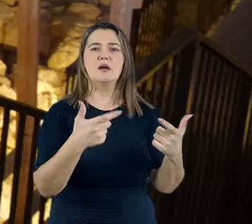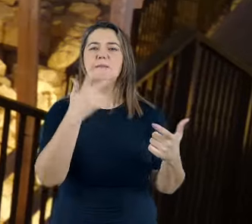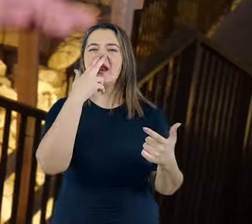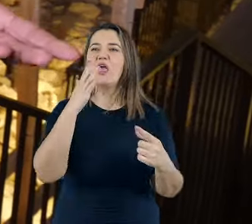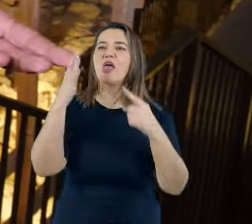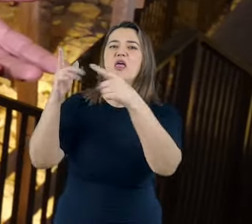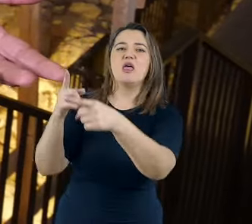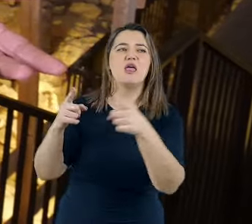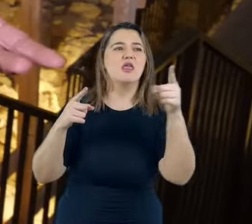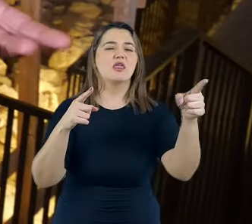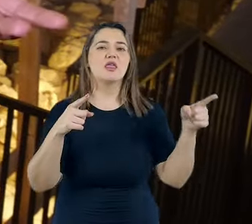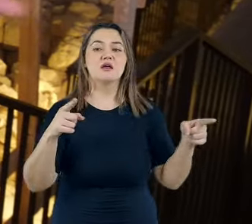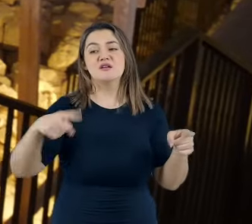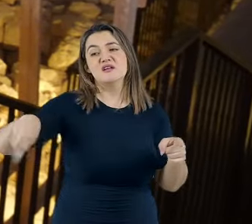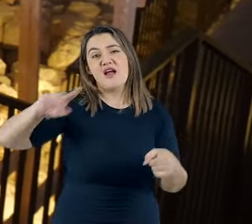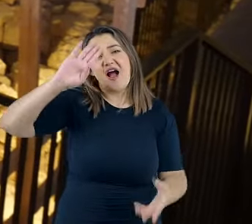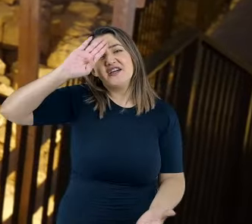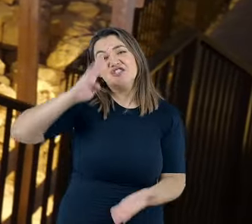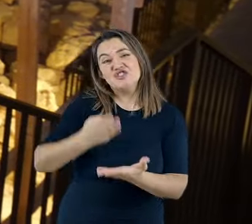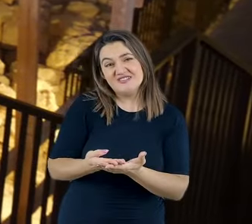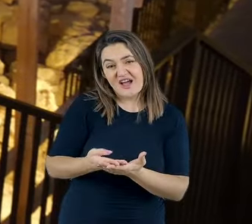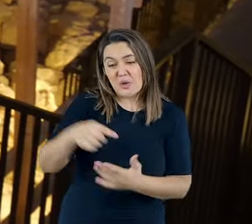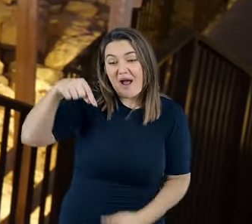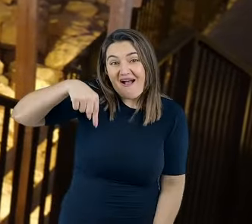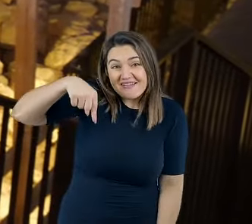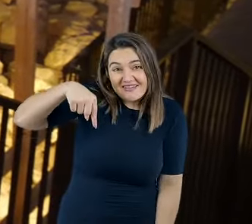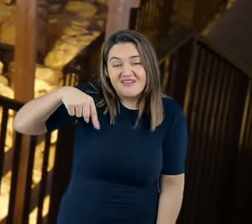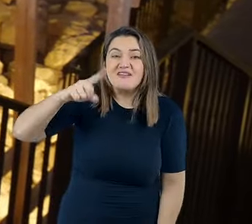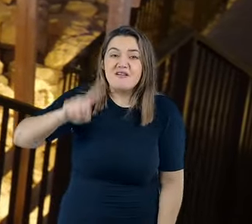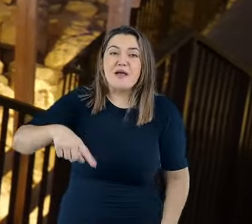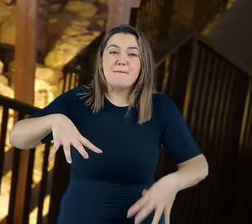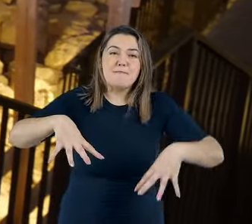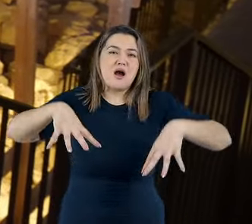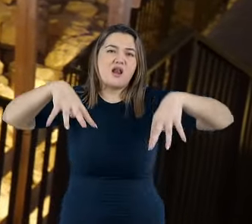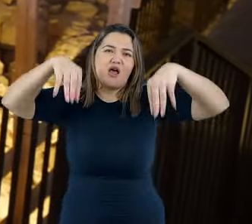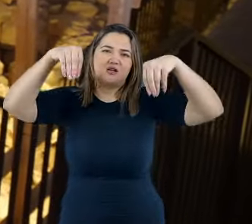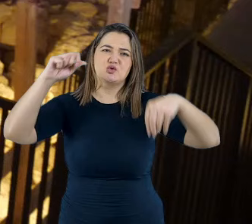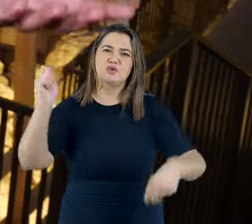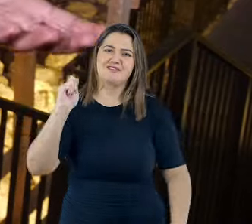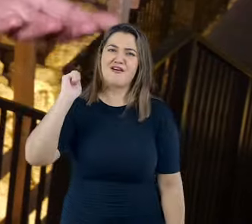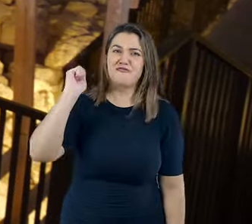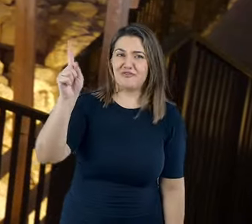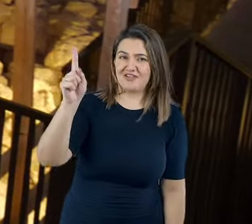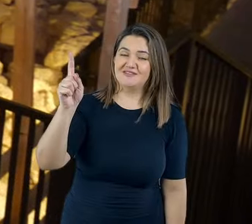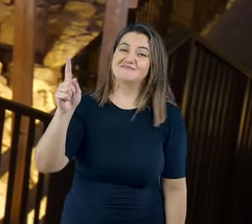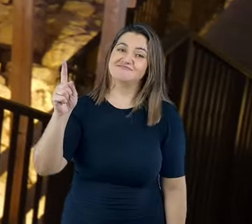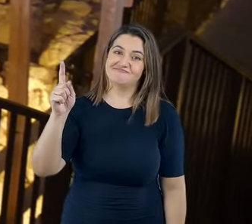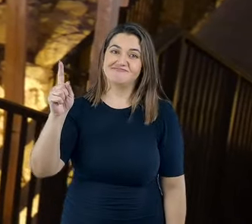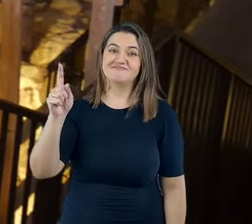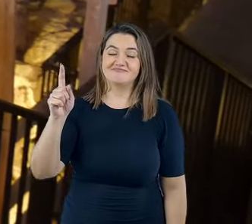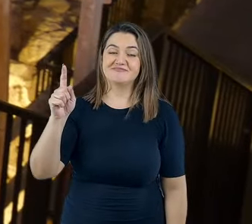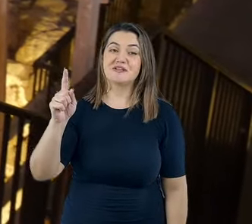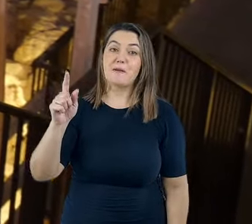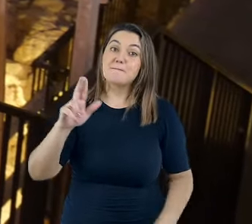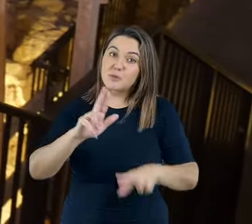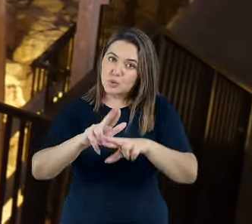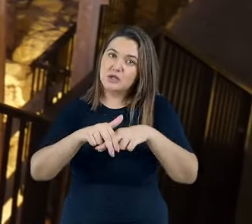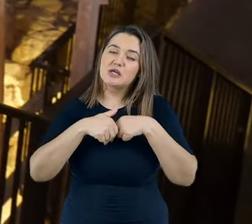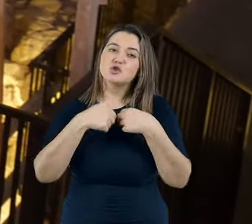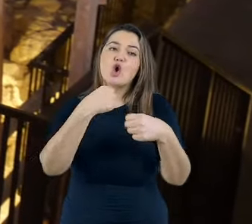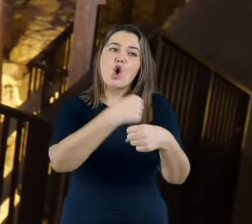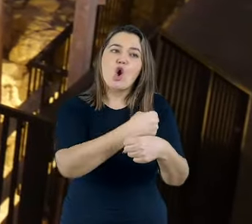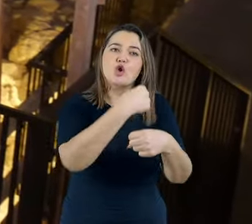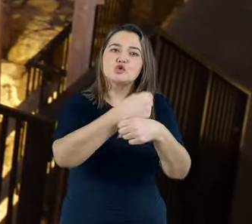eles resolveram, ou acreditaram, que aqui seria o palácio de Davi. Talvez por esta razão que